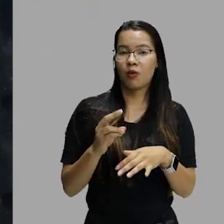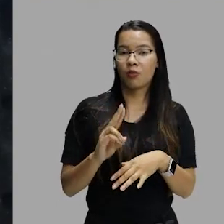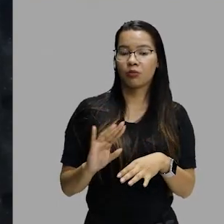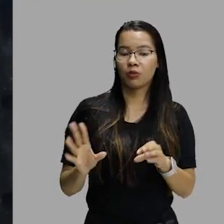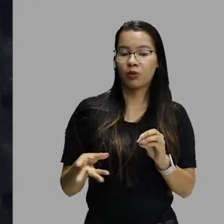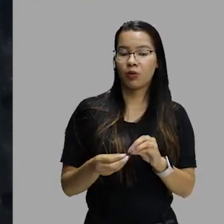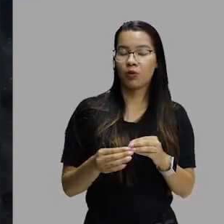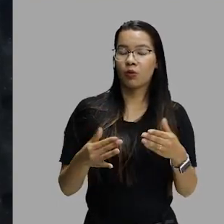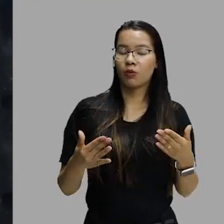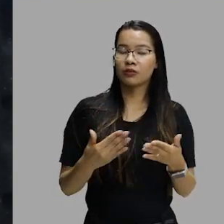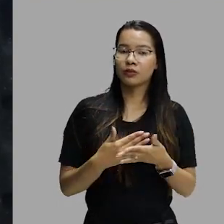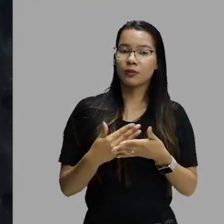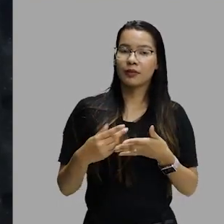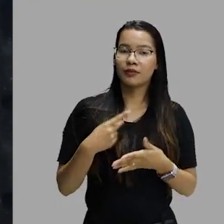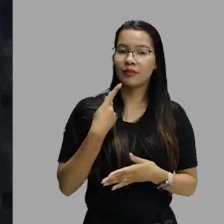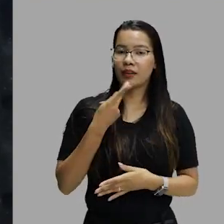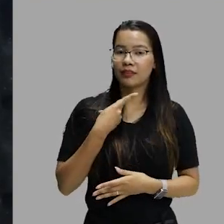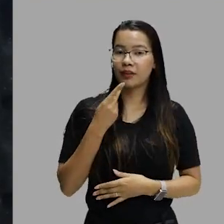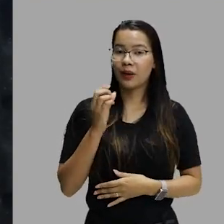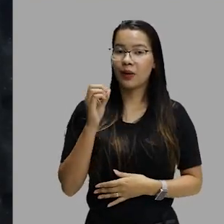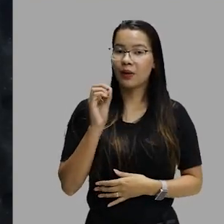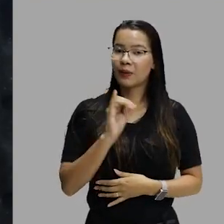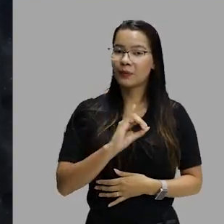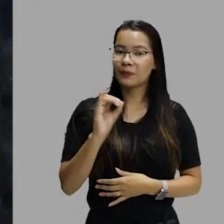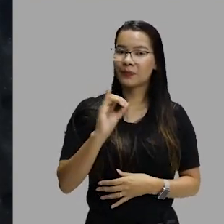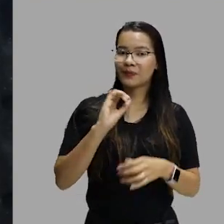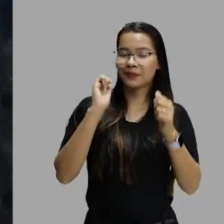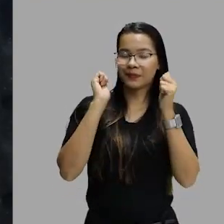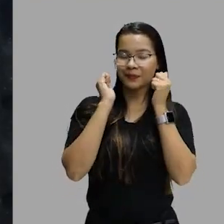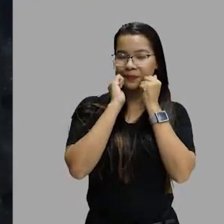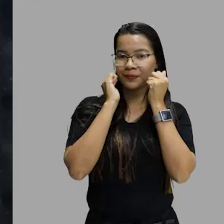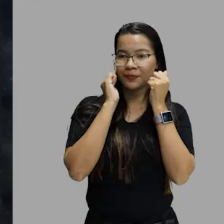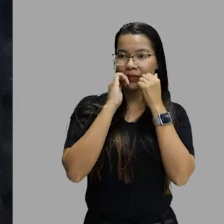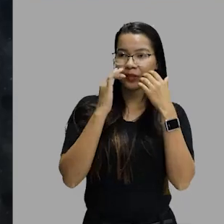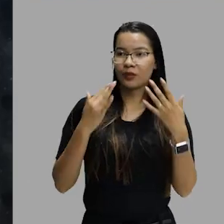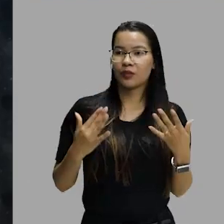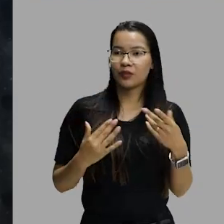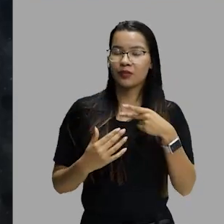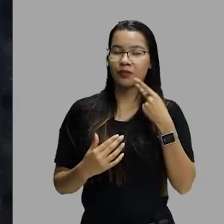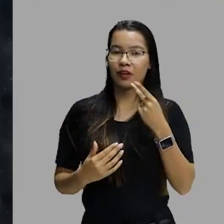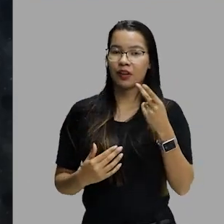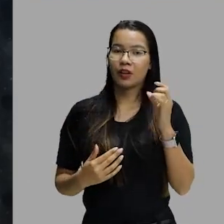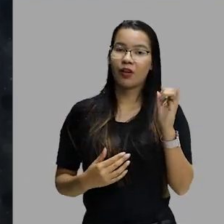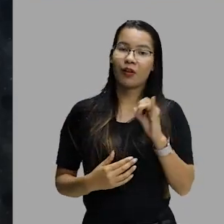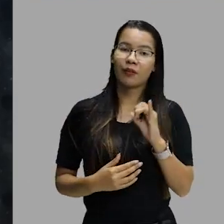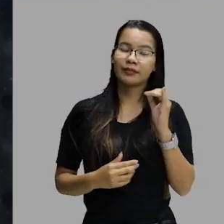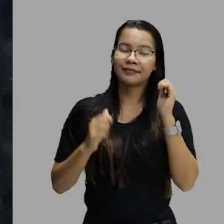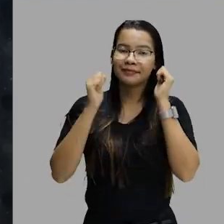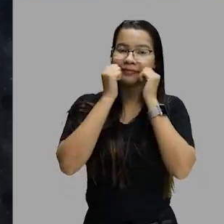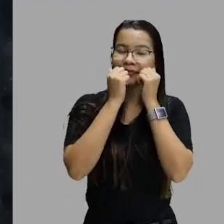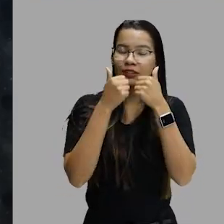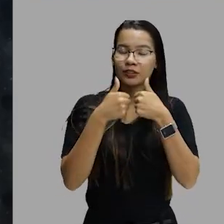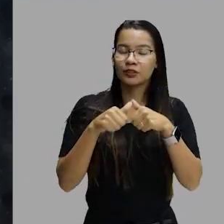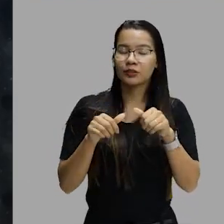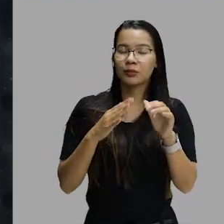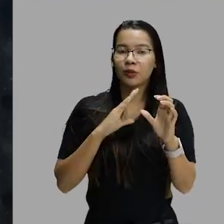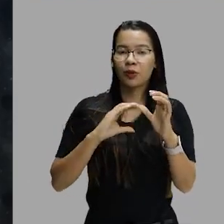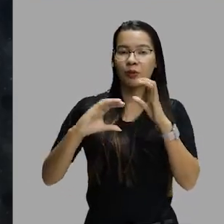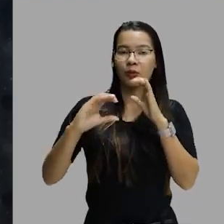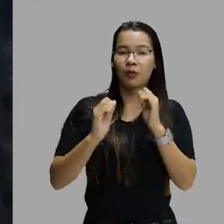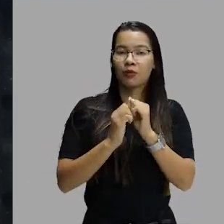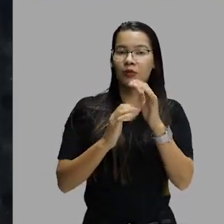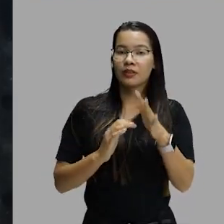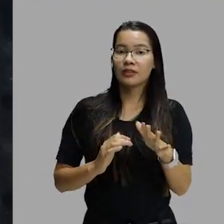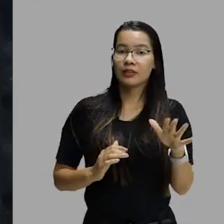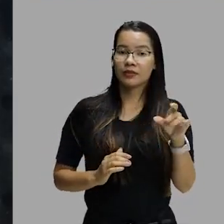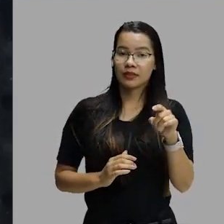oi, chuchus, não é assim? Quando eu digo oi, chuchus, eu estou me comunicando com vocês e vocês entendem. Então,